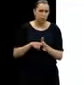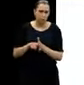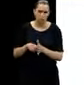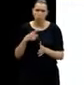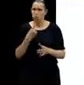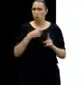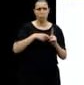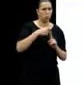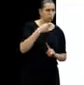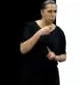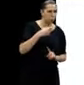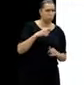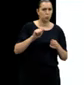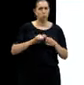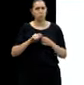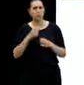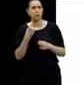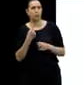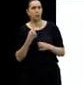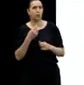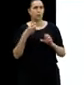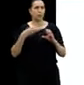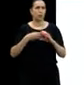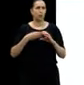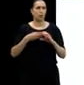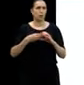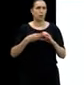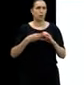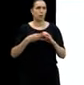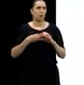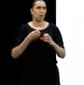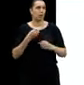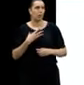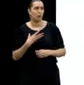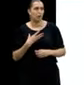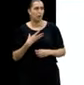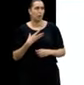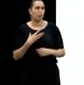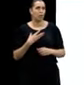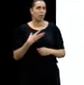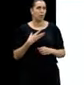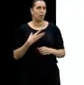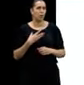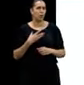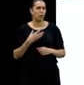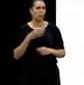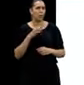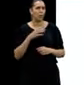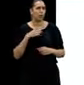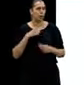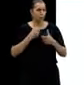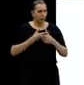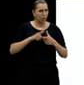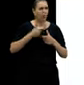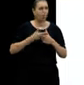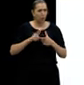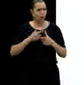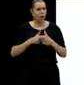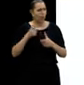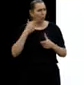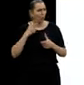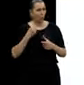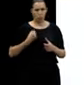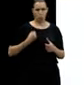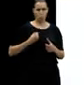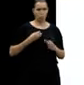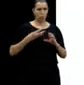1 mês para a gente ter ela em uma boa, como a gente diz, confluência, ou seja, ela se dividiu bastante, a gente tem um